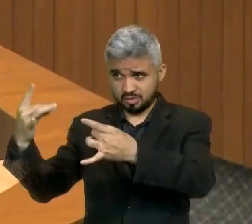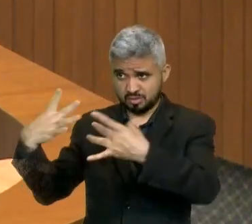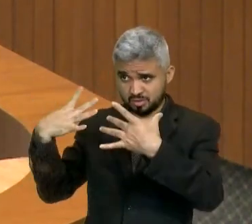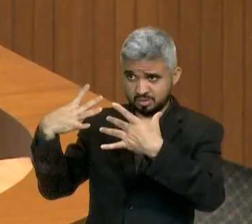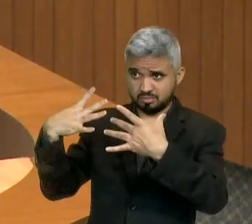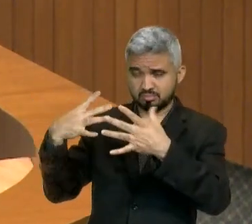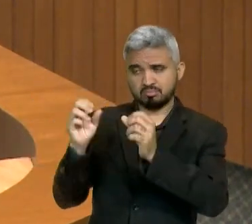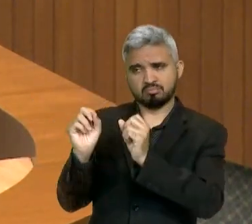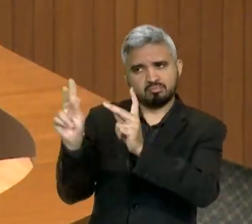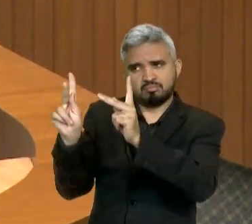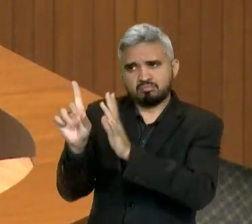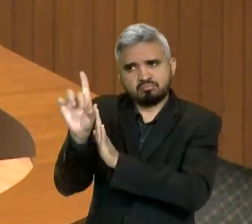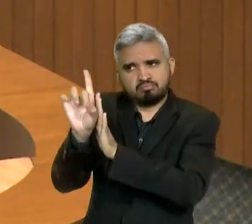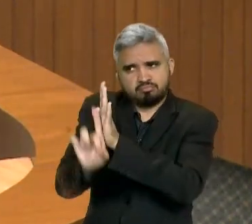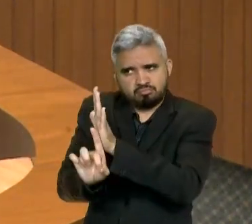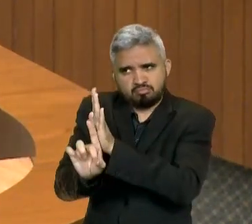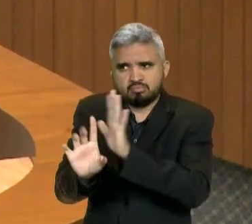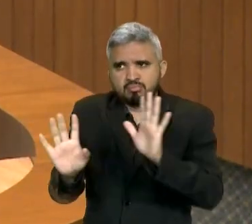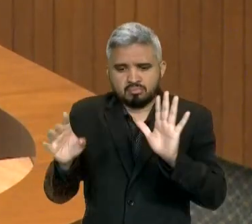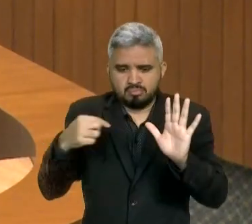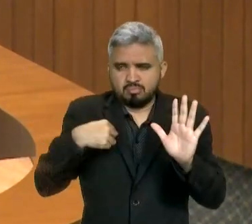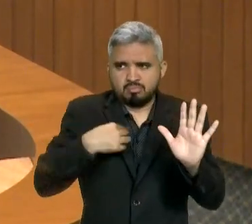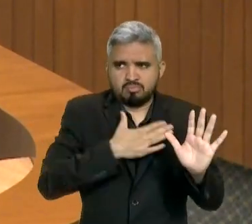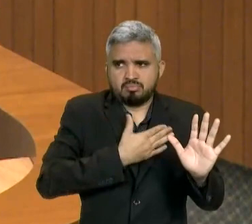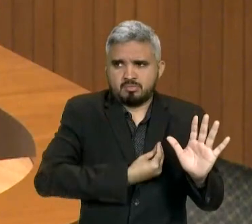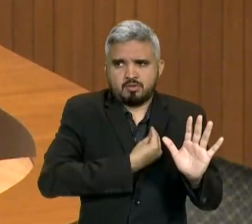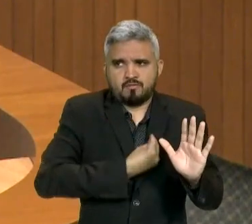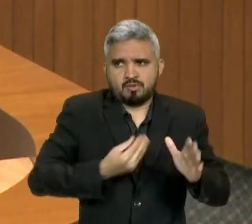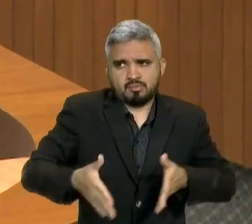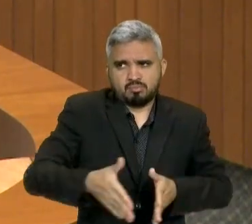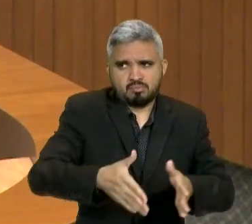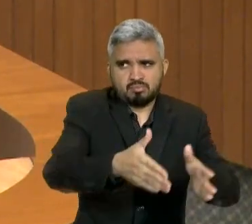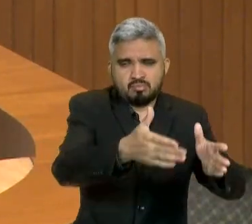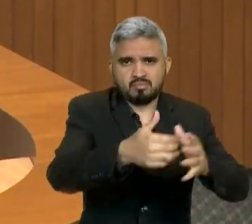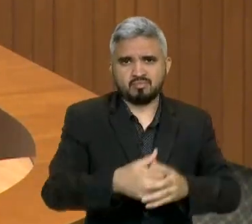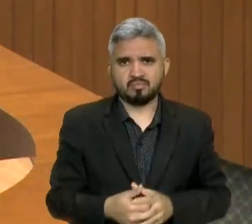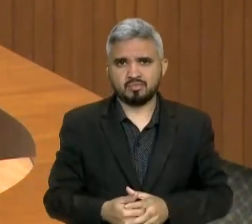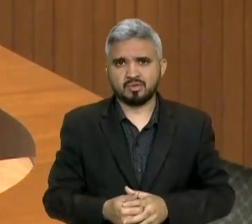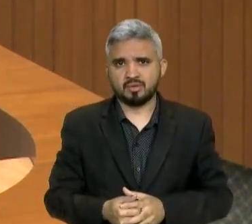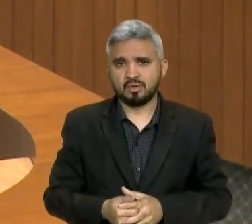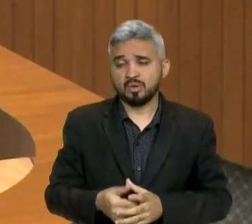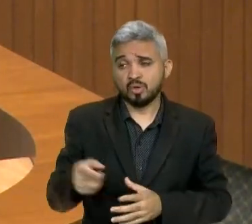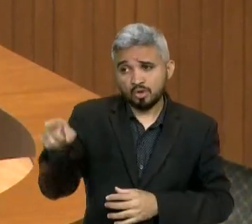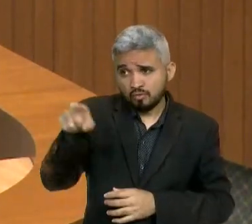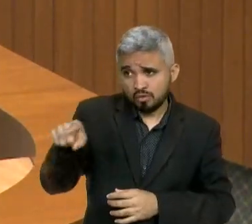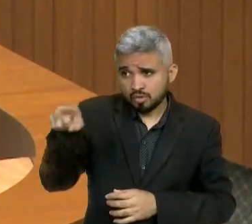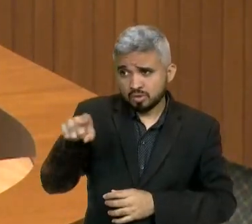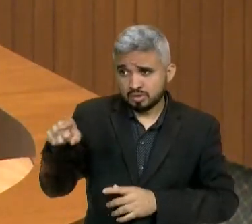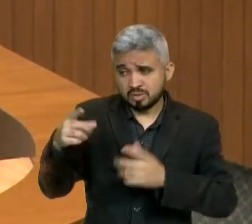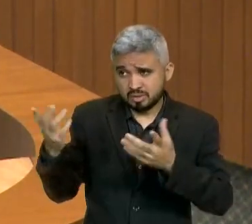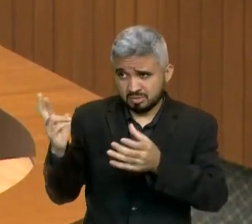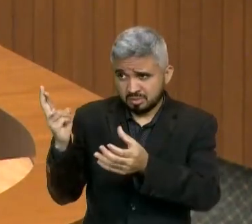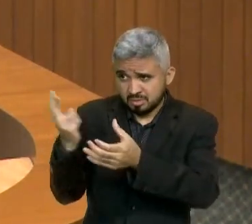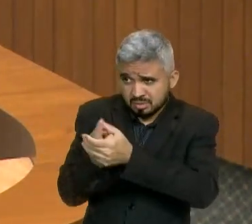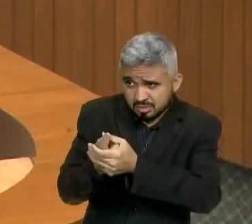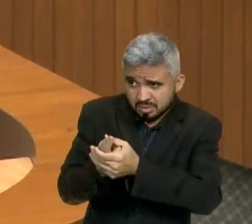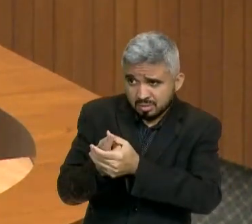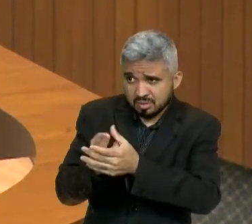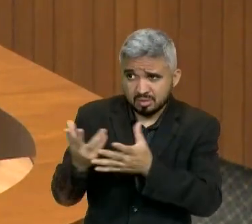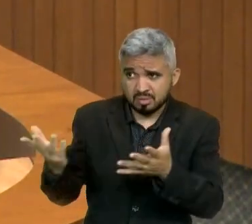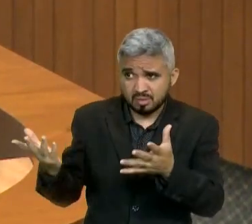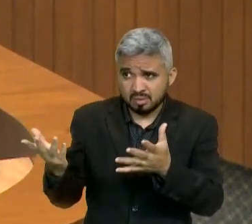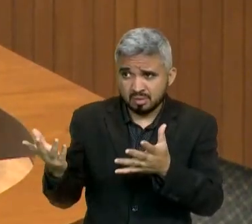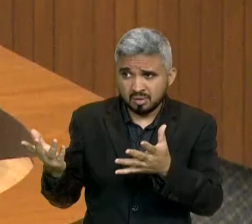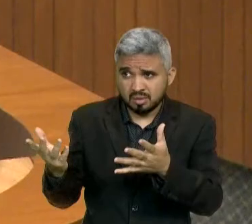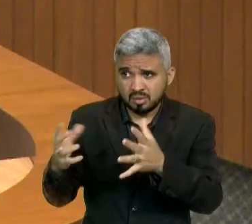motivo nenhum, deputado Carlinhos Florencio, deputado Carlos Lula, para que se recorra. O partido não tem fundo